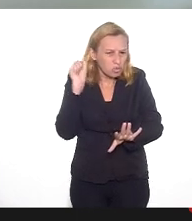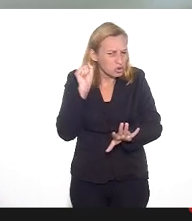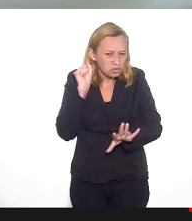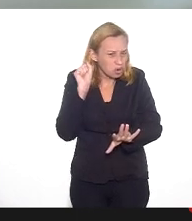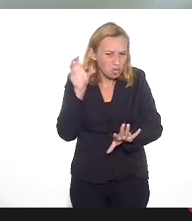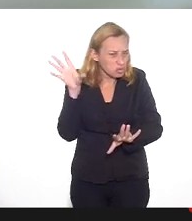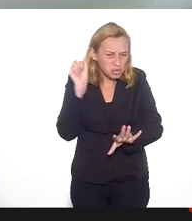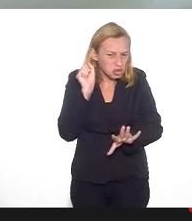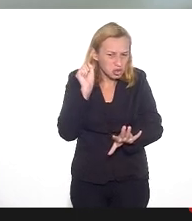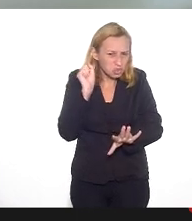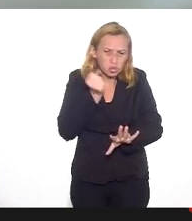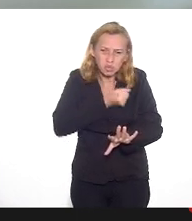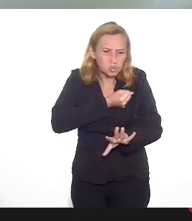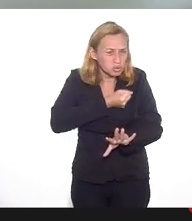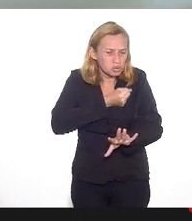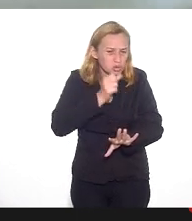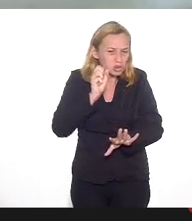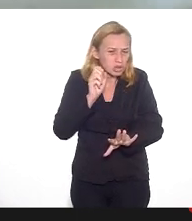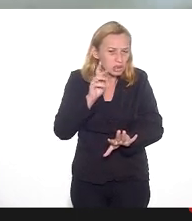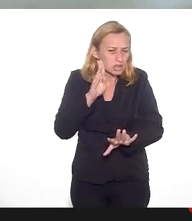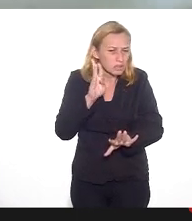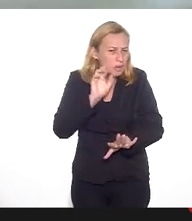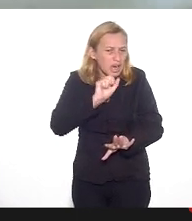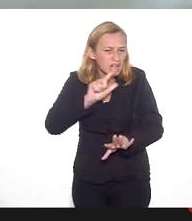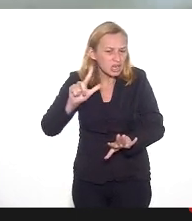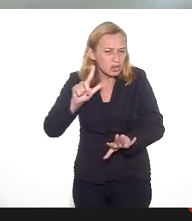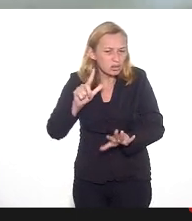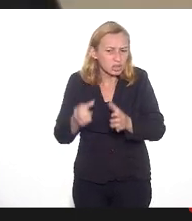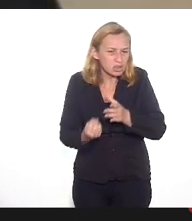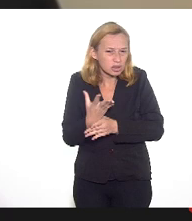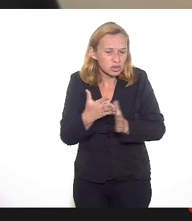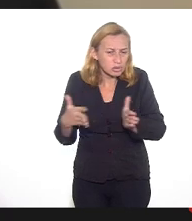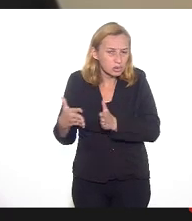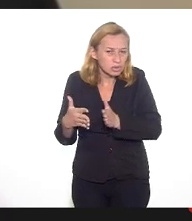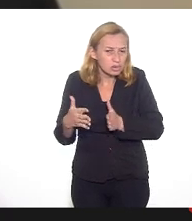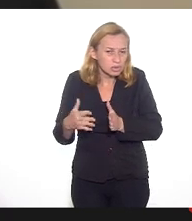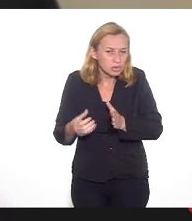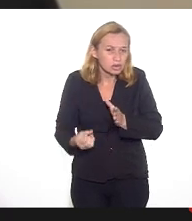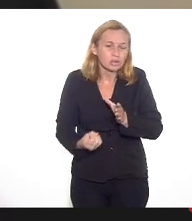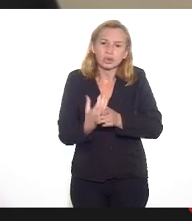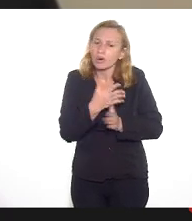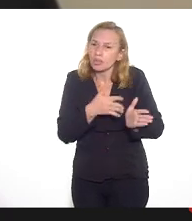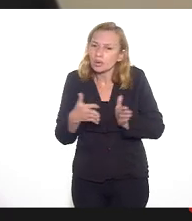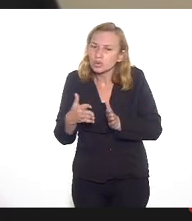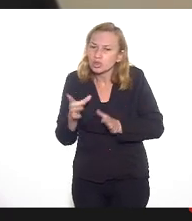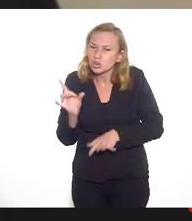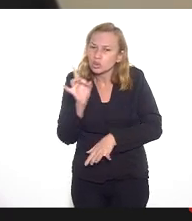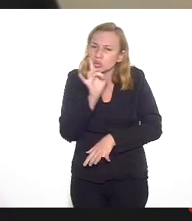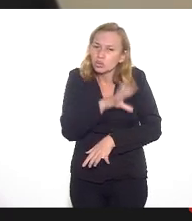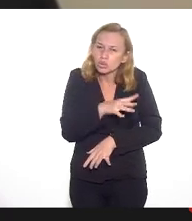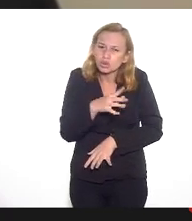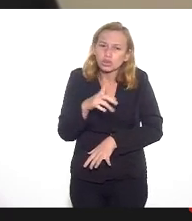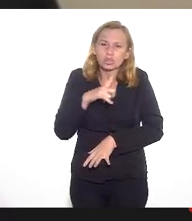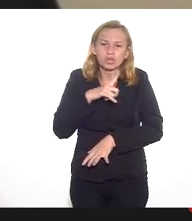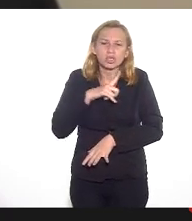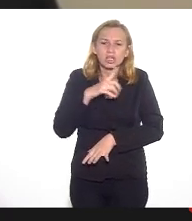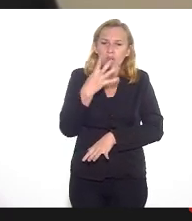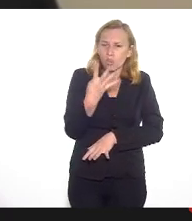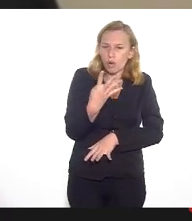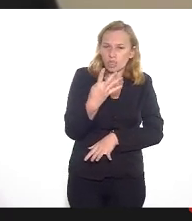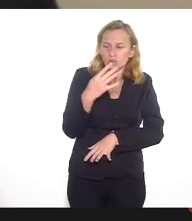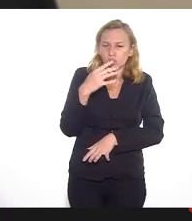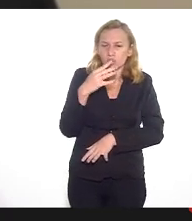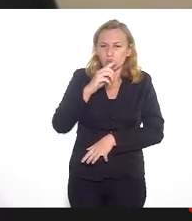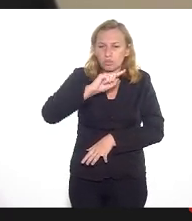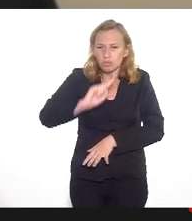eu não ouvi o número de barris que está sendo produzido. Ele está produzindo, se eu não me engano, o último número que eu tenho, na casa de 4 mil barris por